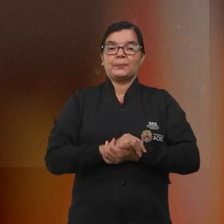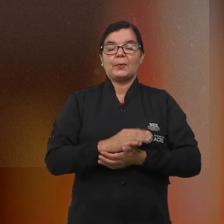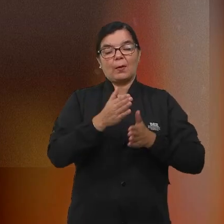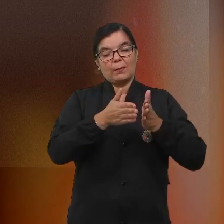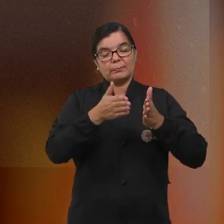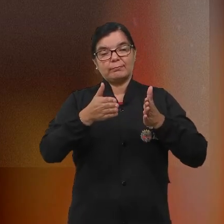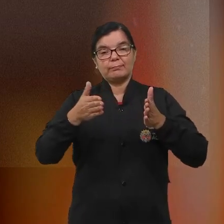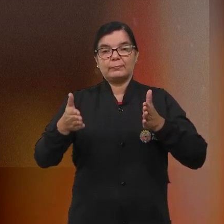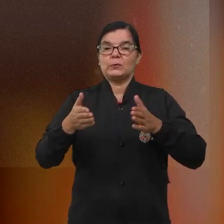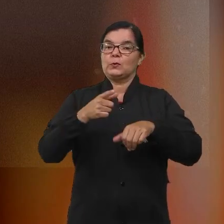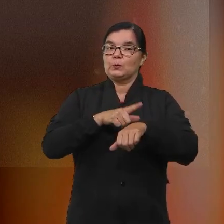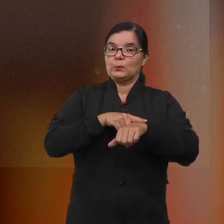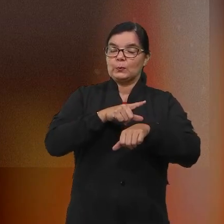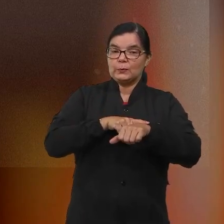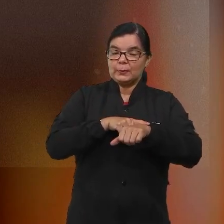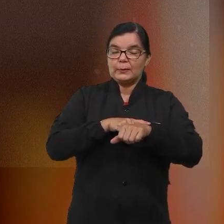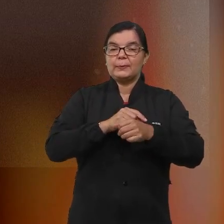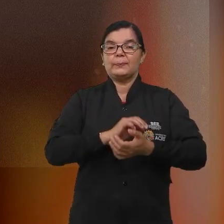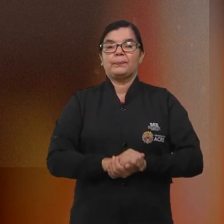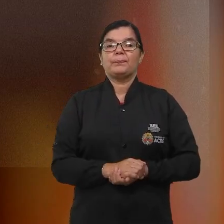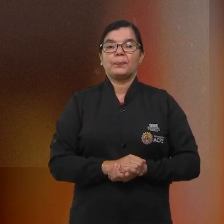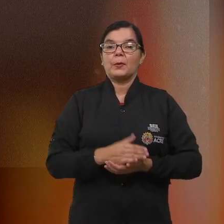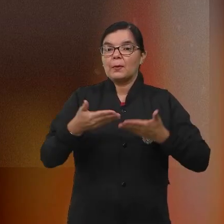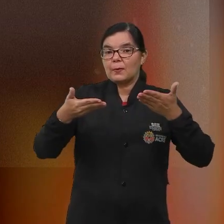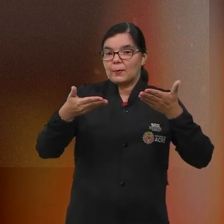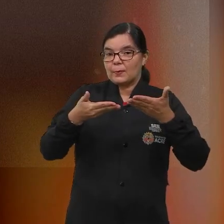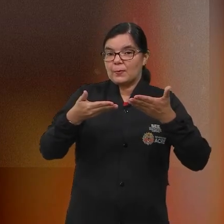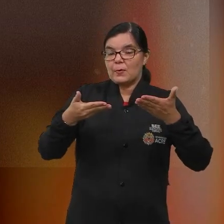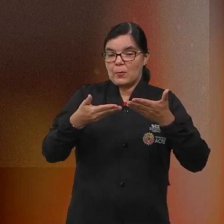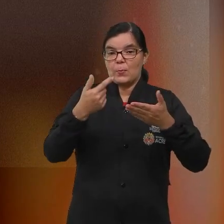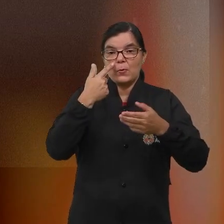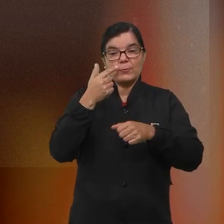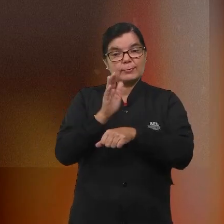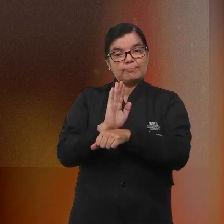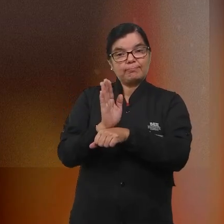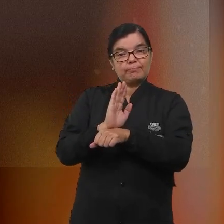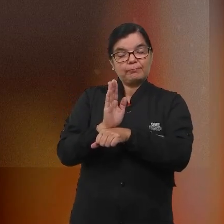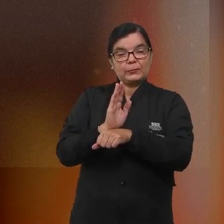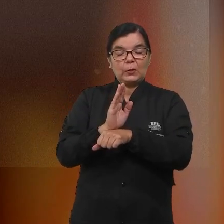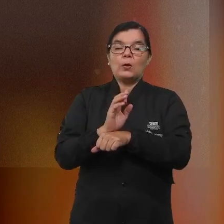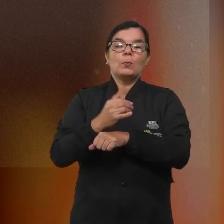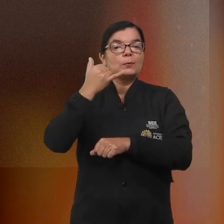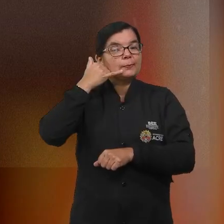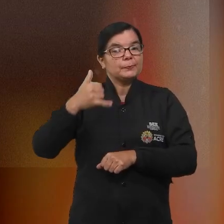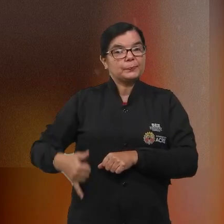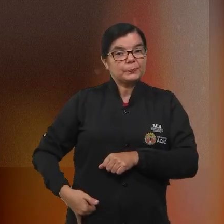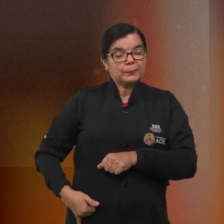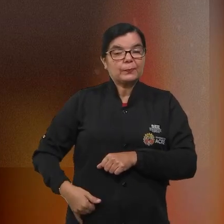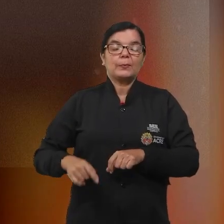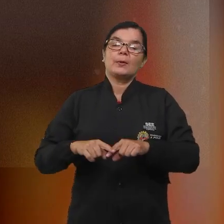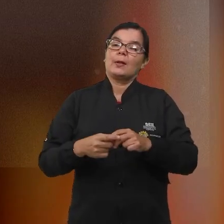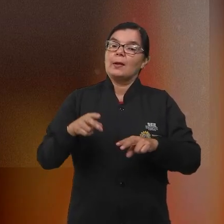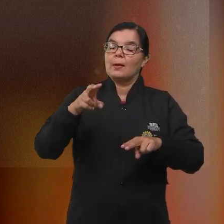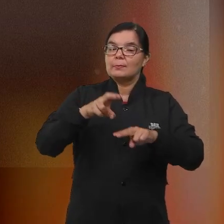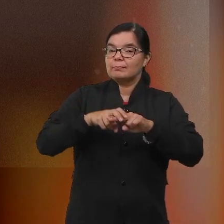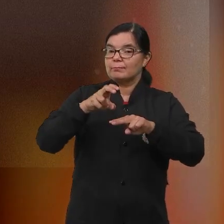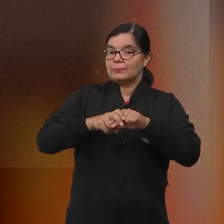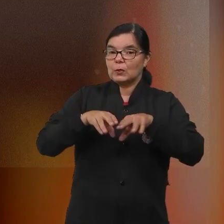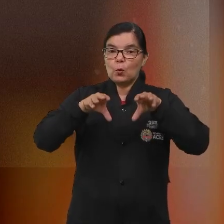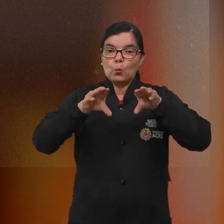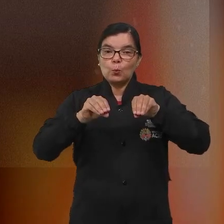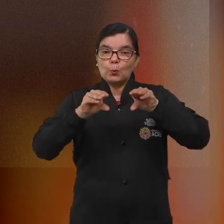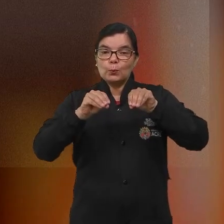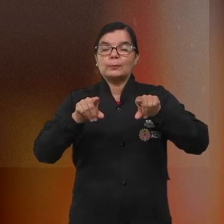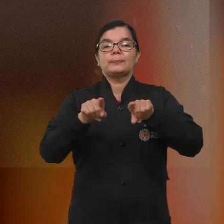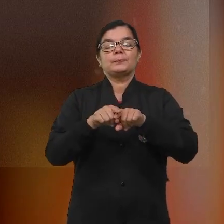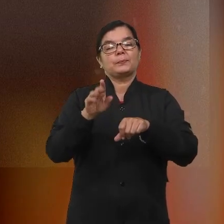ao longo do tempo. E hoje filmamos com o celular, e assistimos no sofá. O